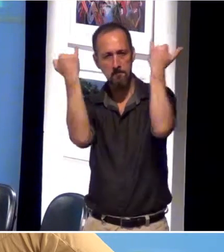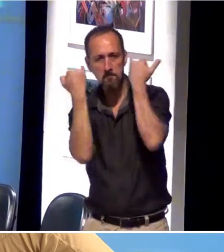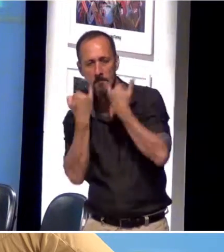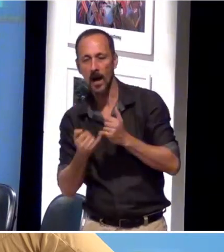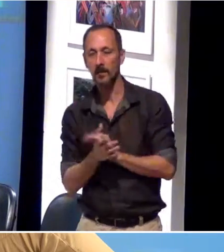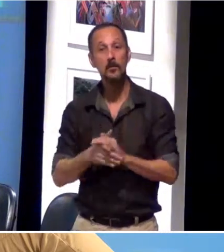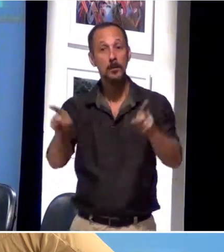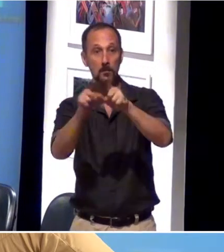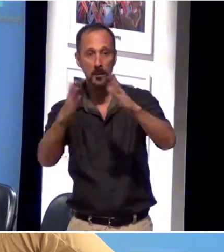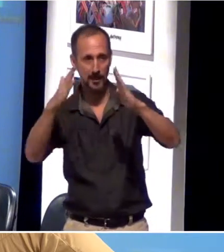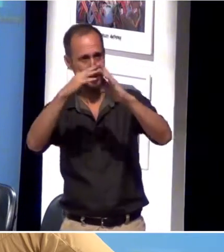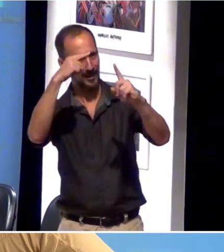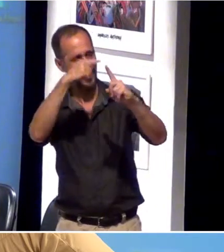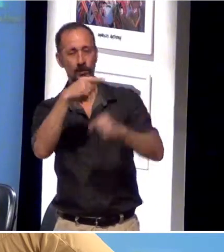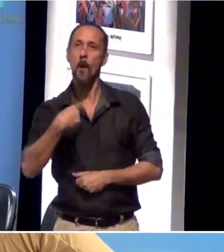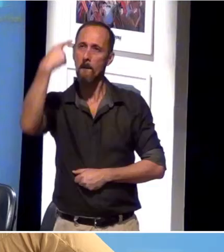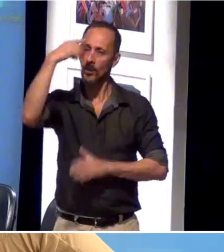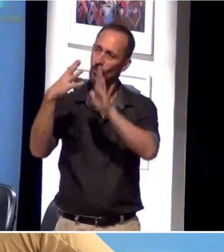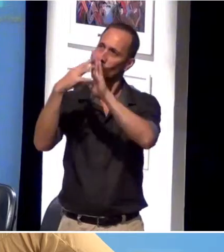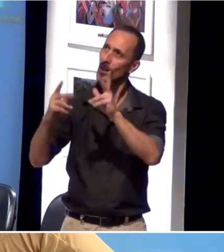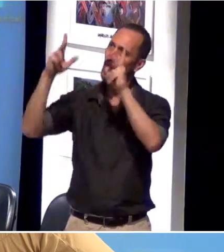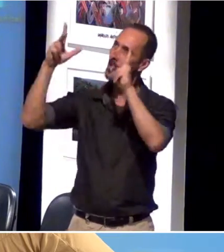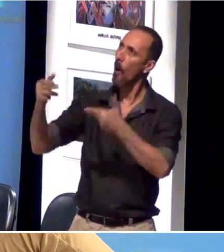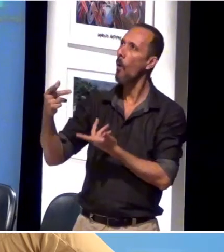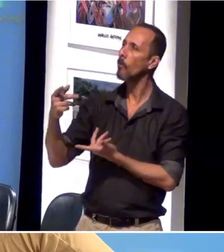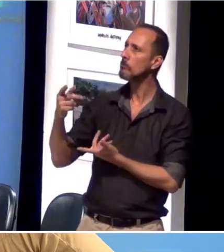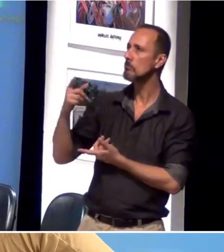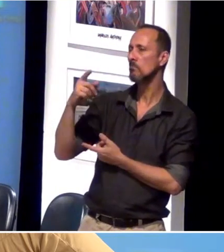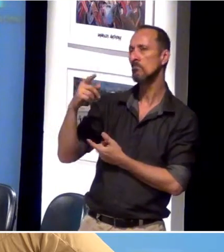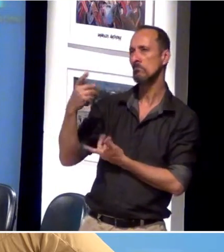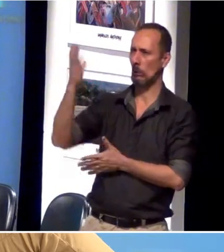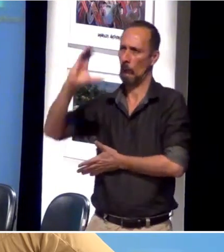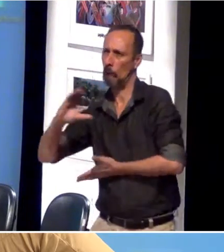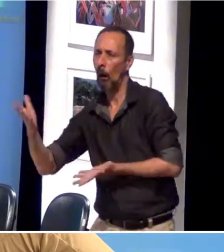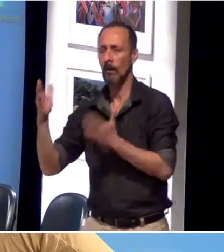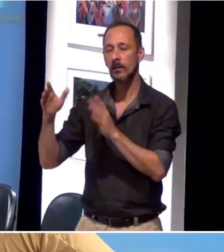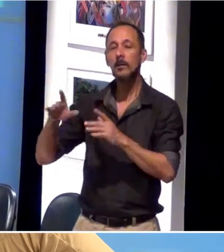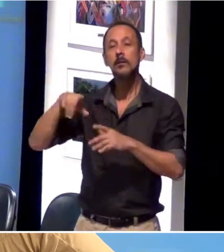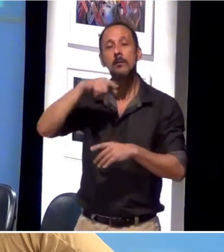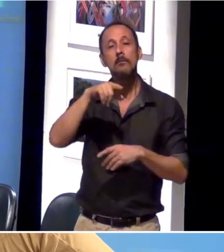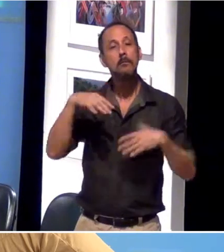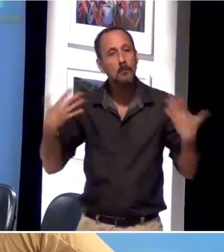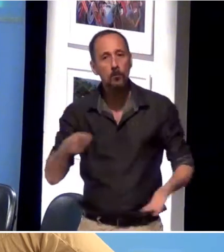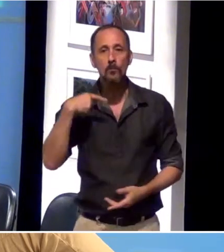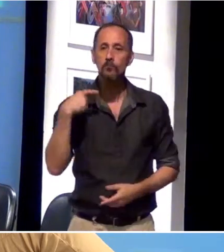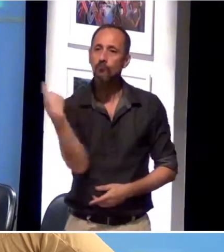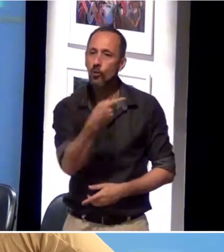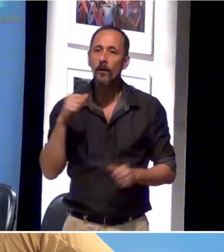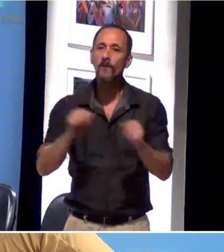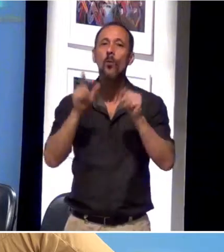de igreja, a gente está falando de uma determinada igreja. E a gente vai reproduzindo um modelo que, na